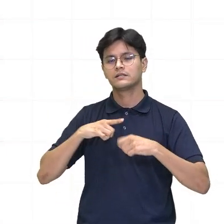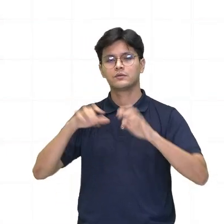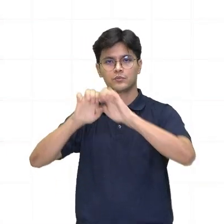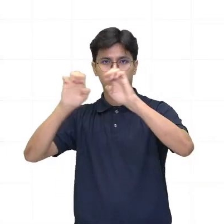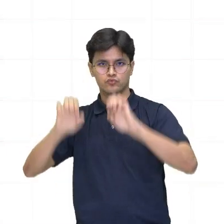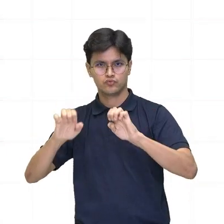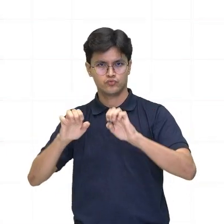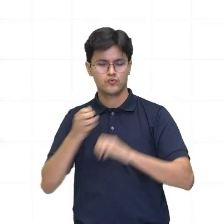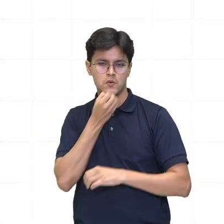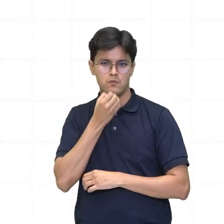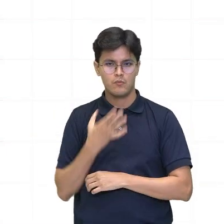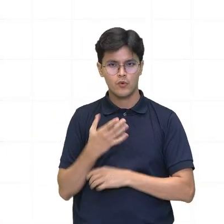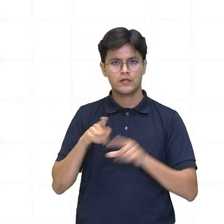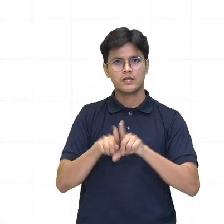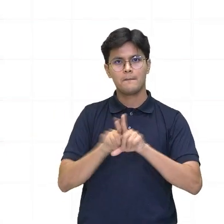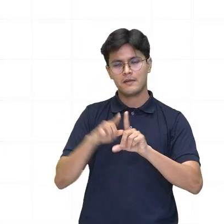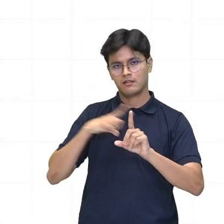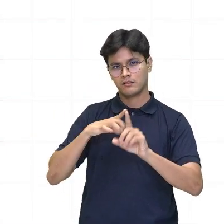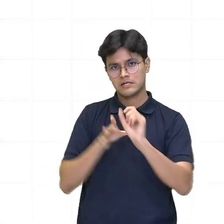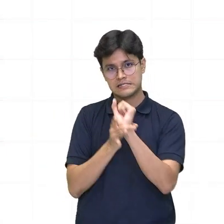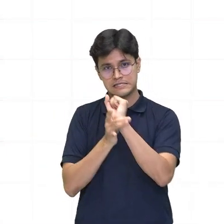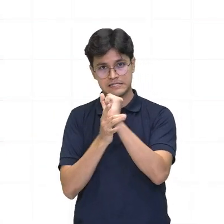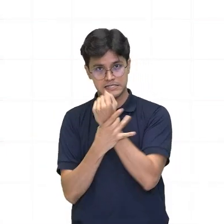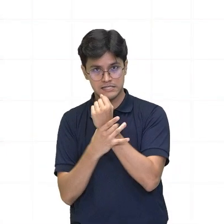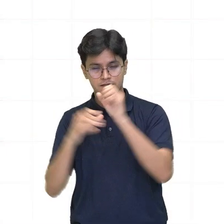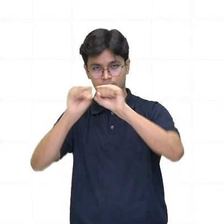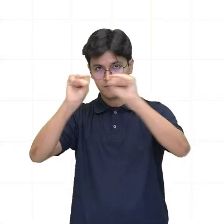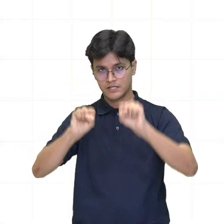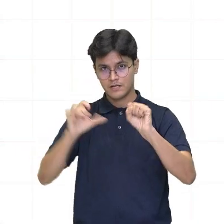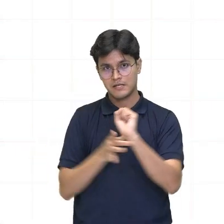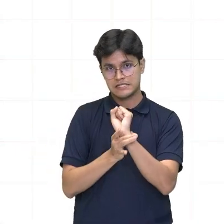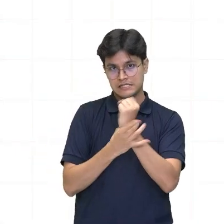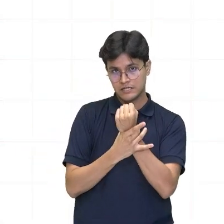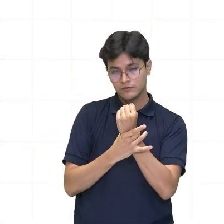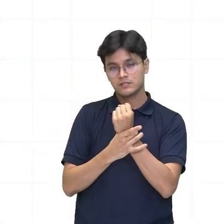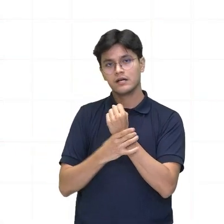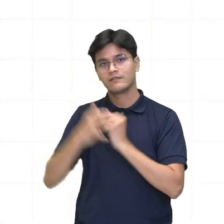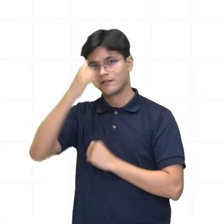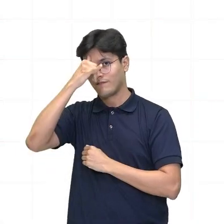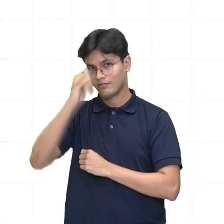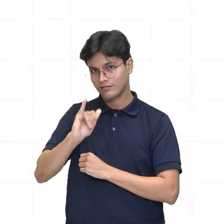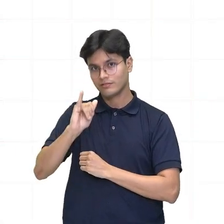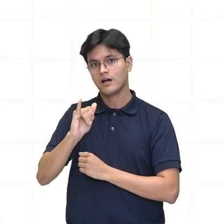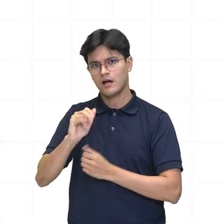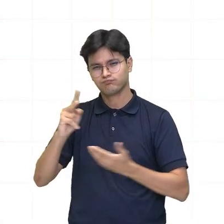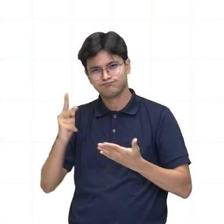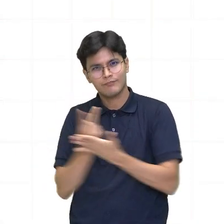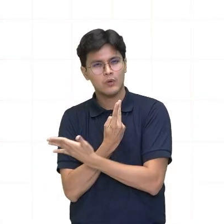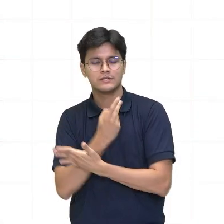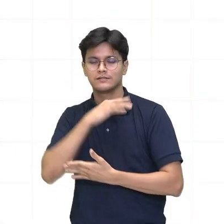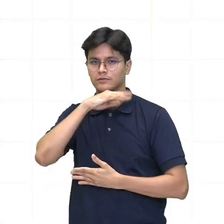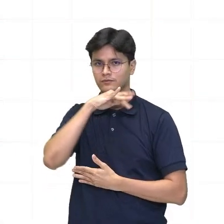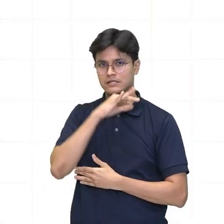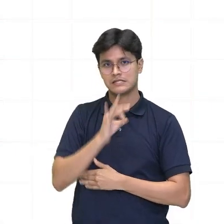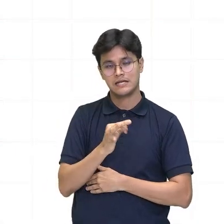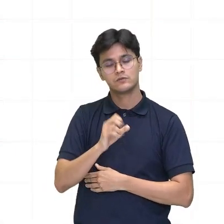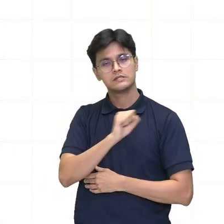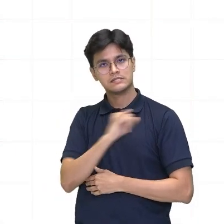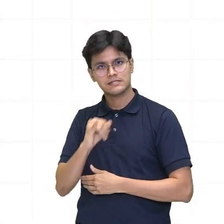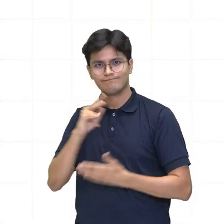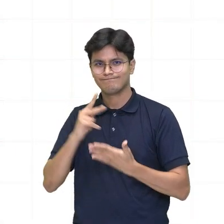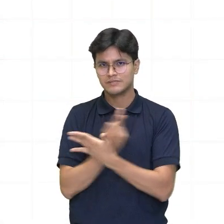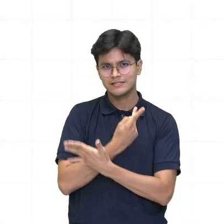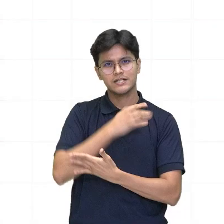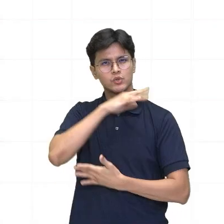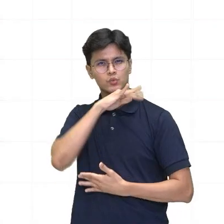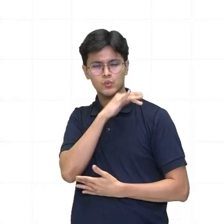contra acidentes, até porque se acontecer um acidente vai ser muito grave, né? Como já aconteceu aí em alguns